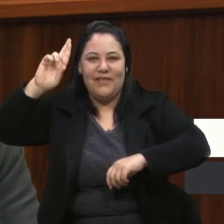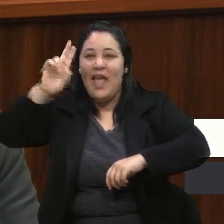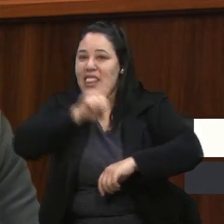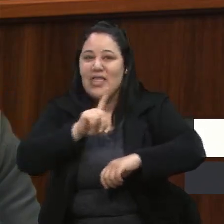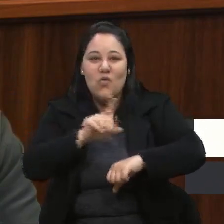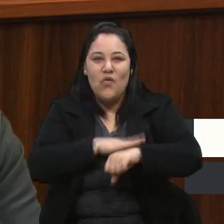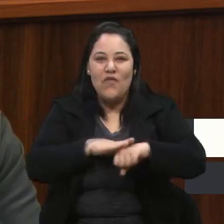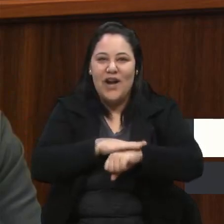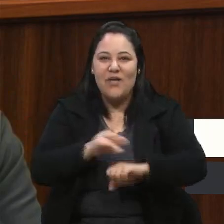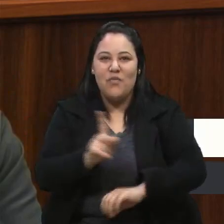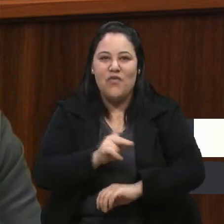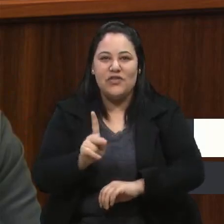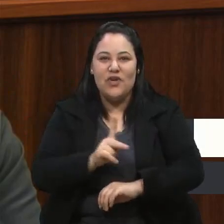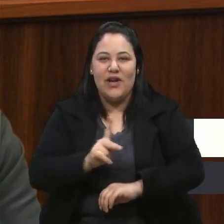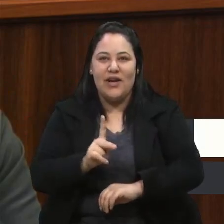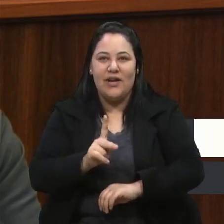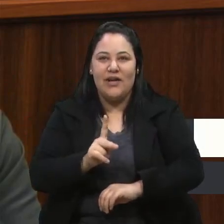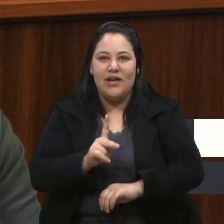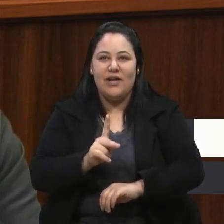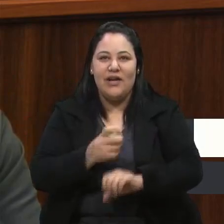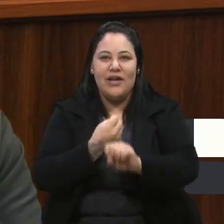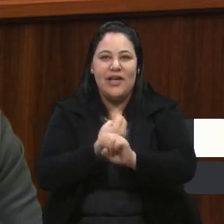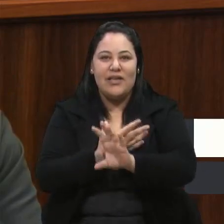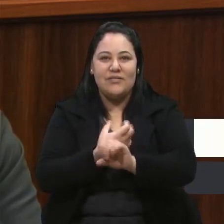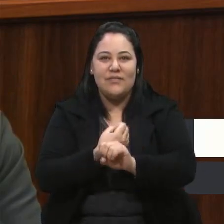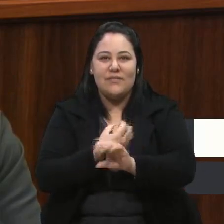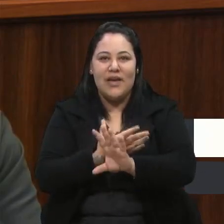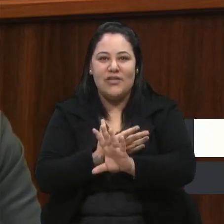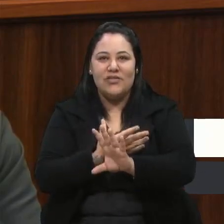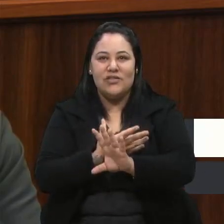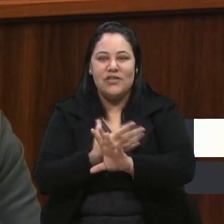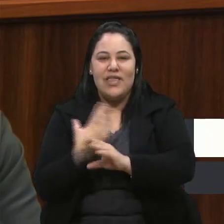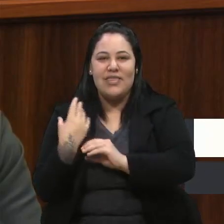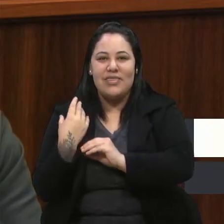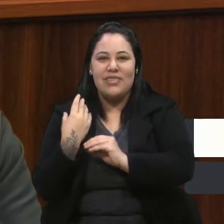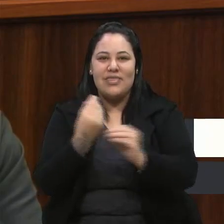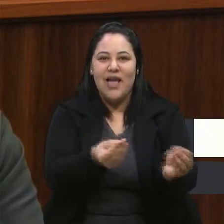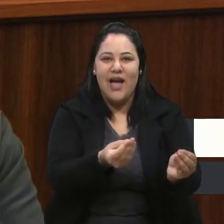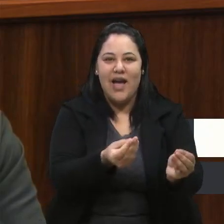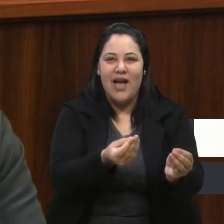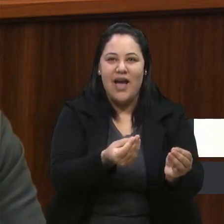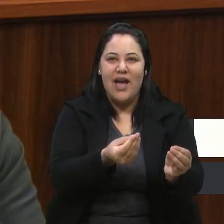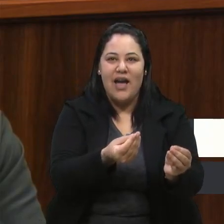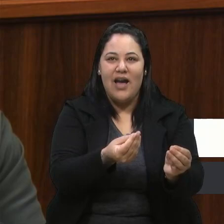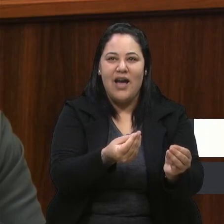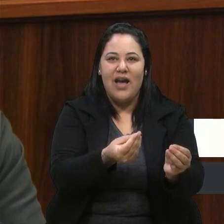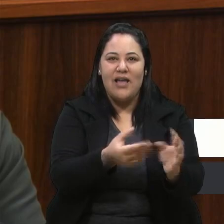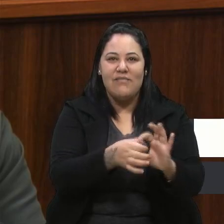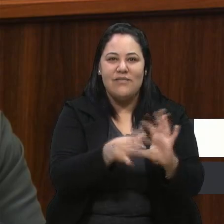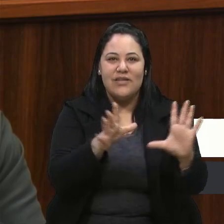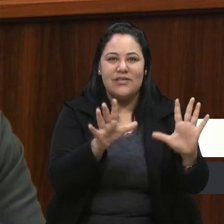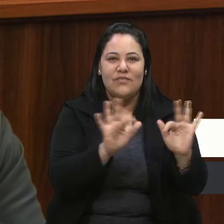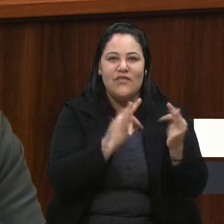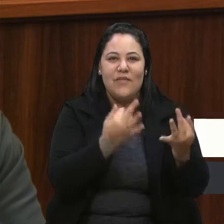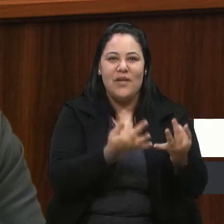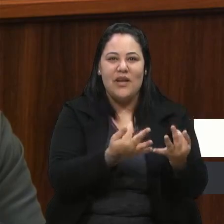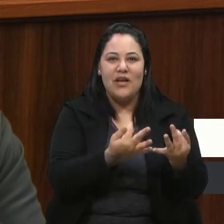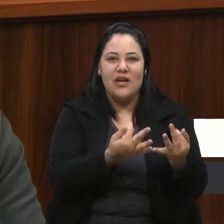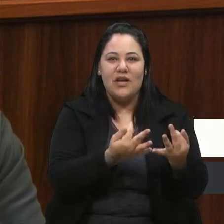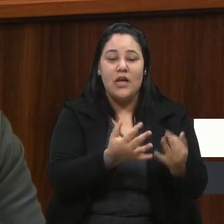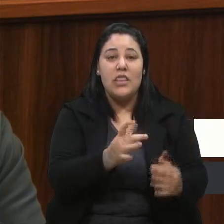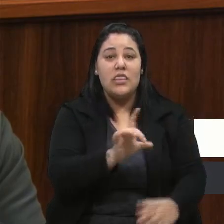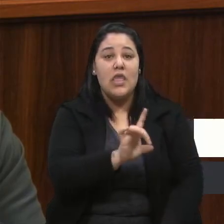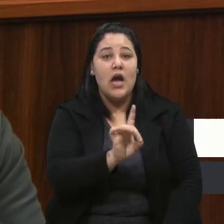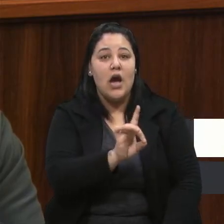professoras, e muitas vezes a SMED deu voz para essas família, sem dizer, não, primeiro tu